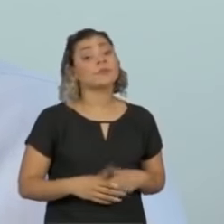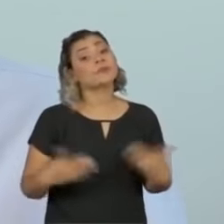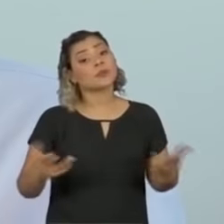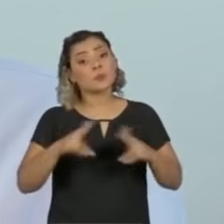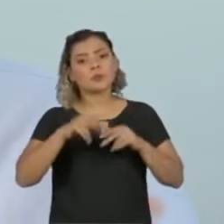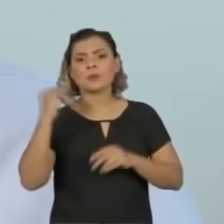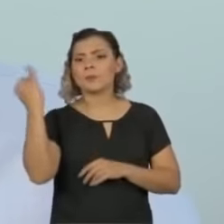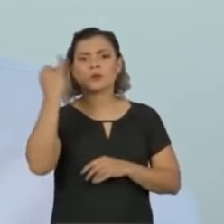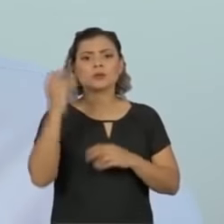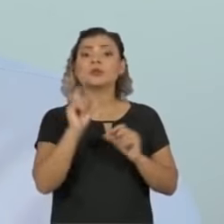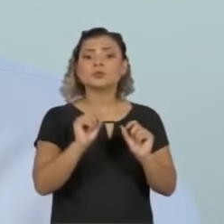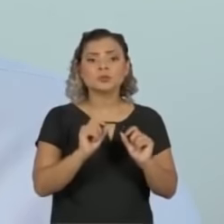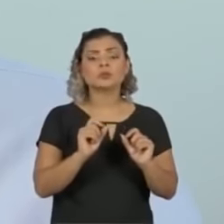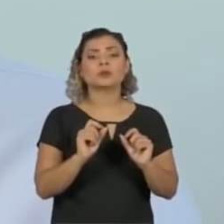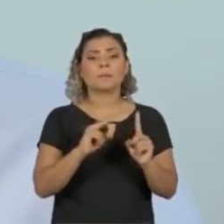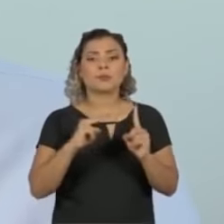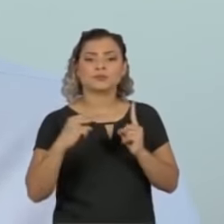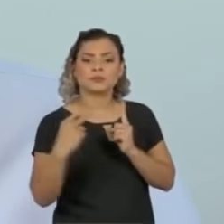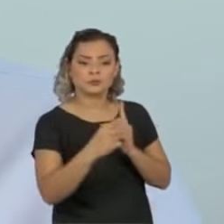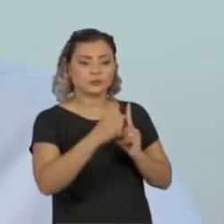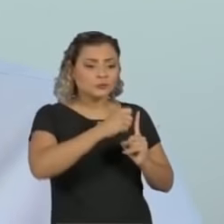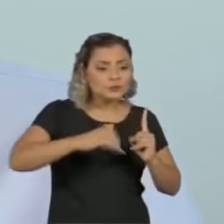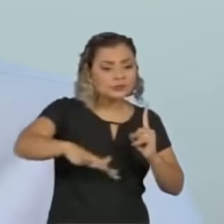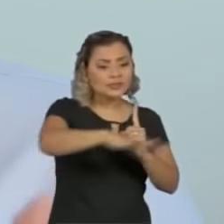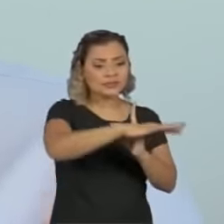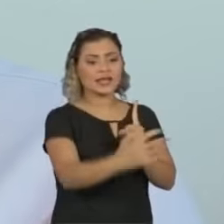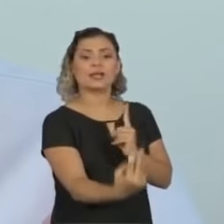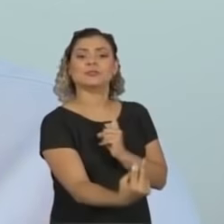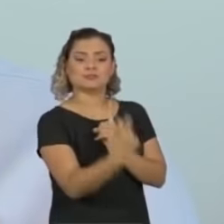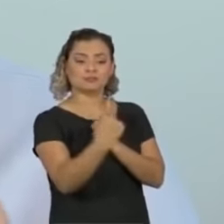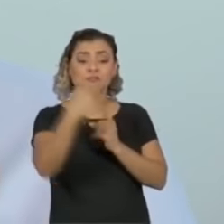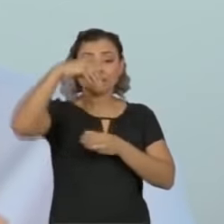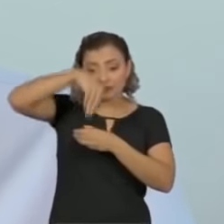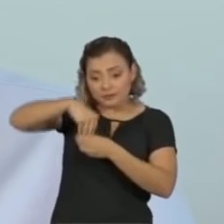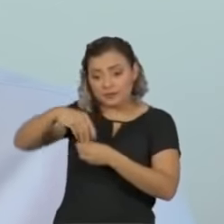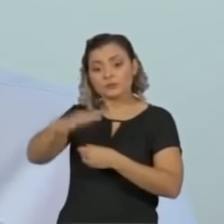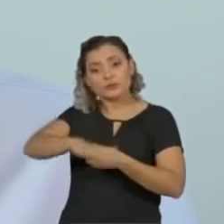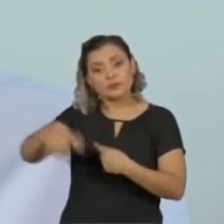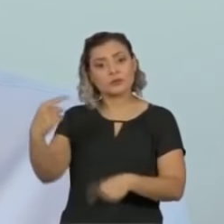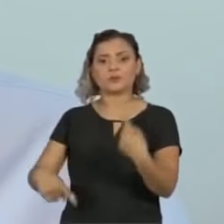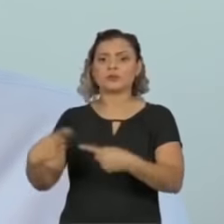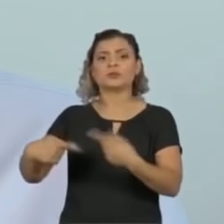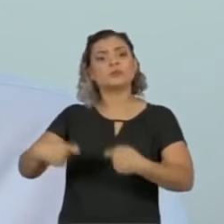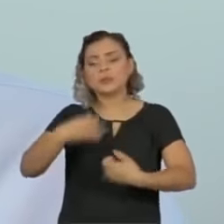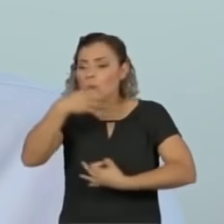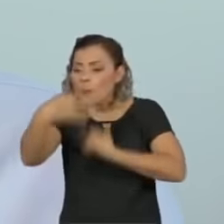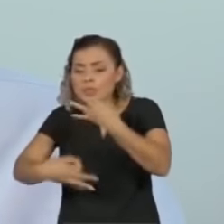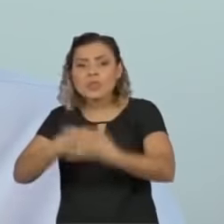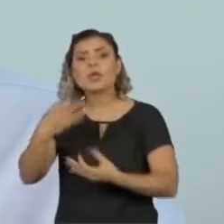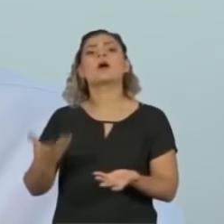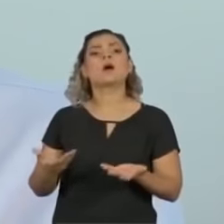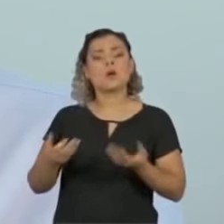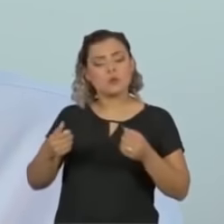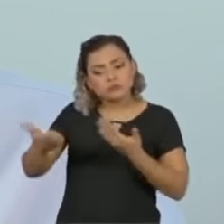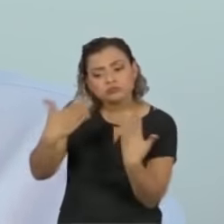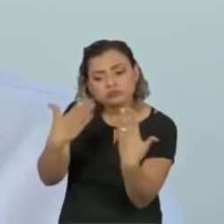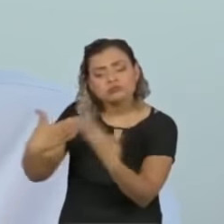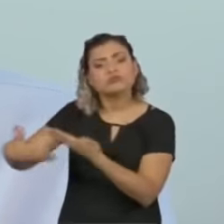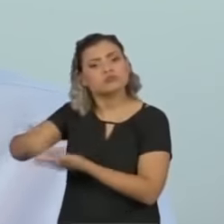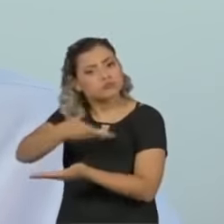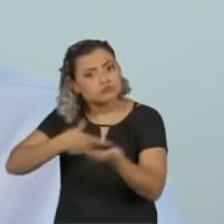trazer a perspectiva da sociedade para dentro da política e para isso precisa ter espaços de escuta, de